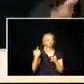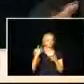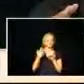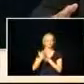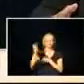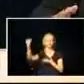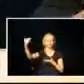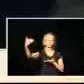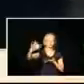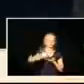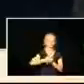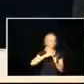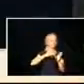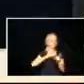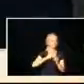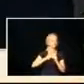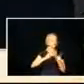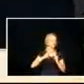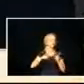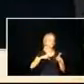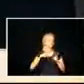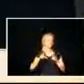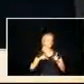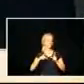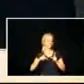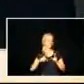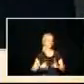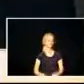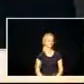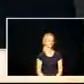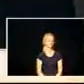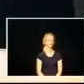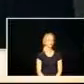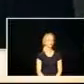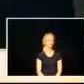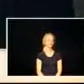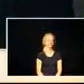nesta casa ficamos de mão atada sem poder fazer nada para os senhores.